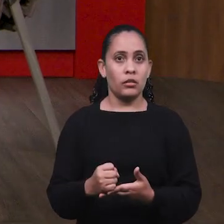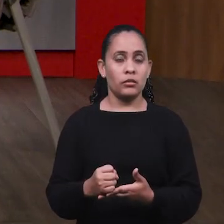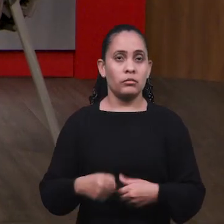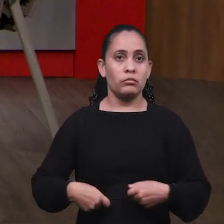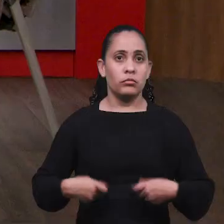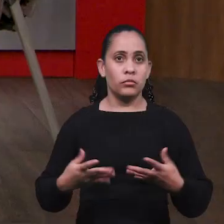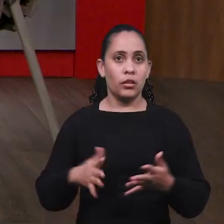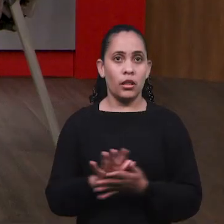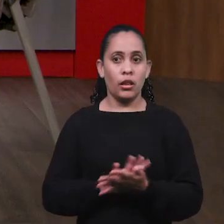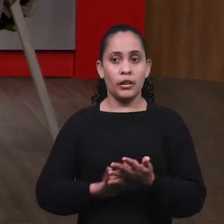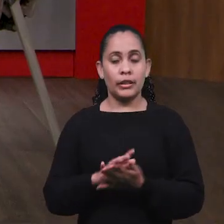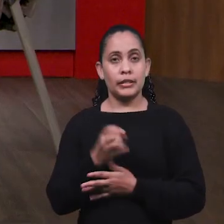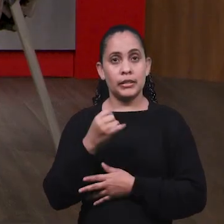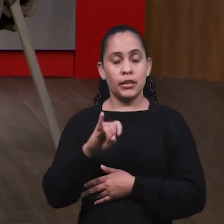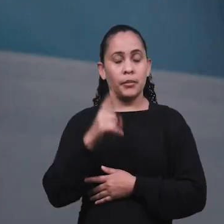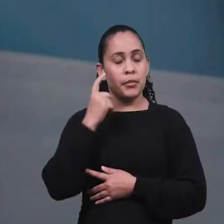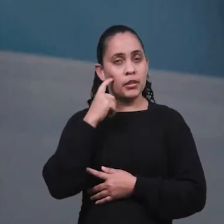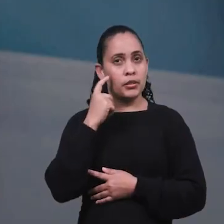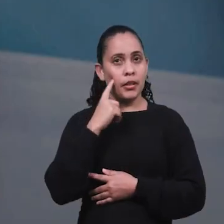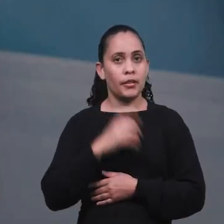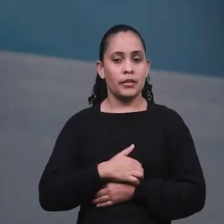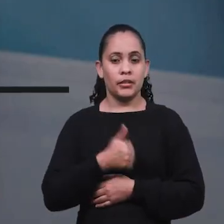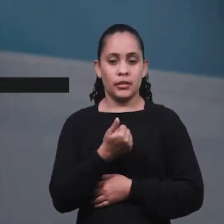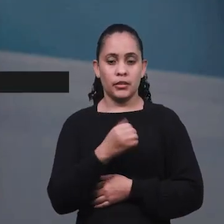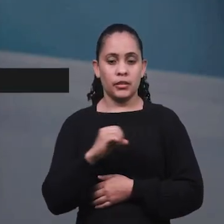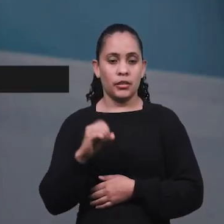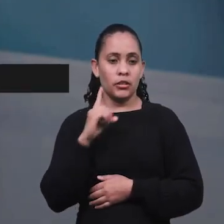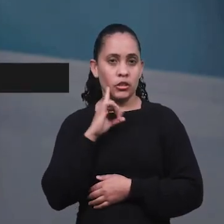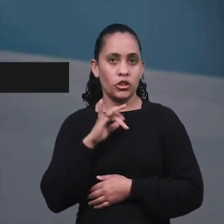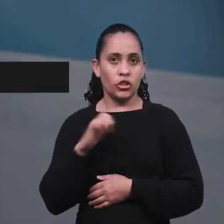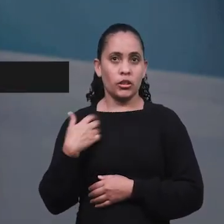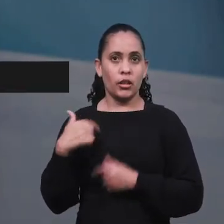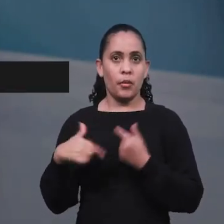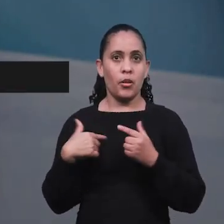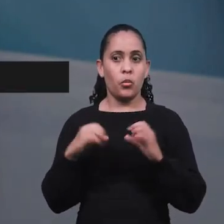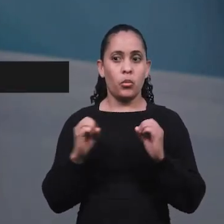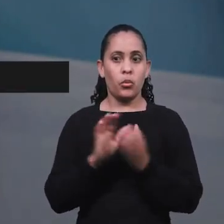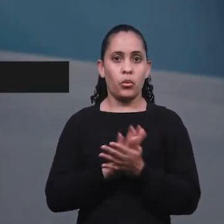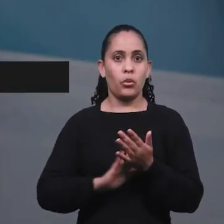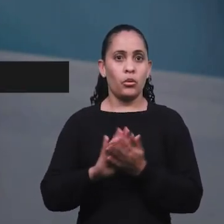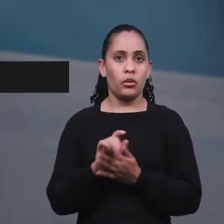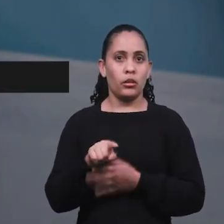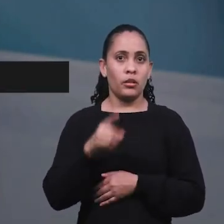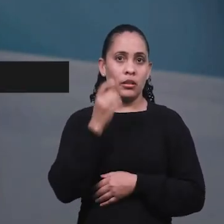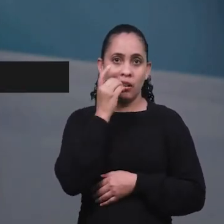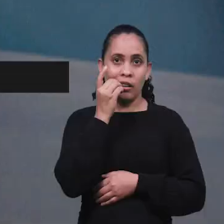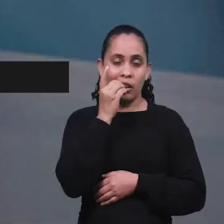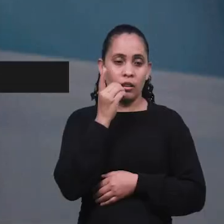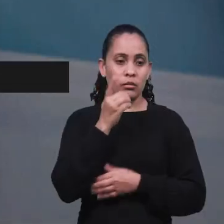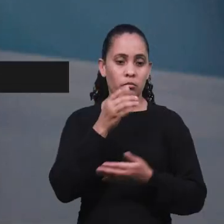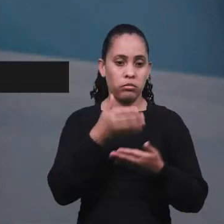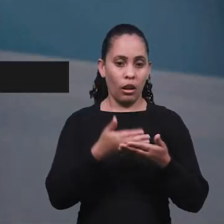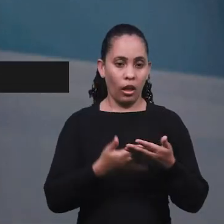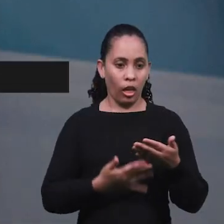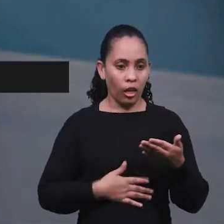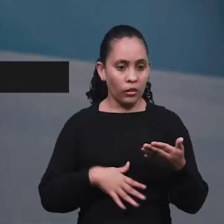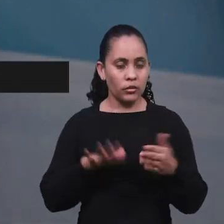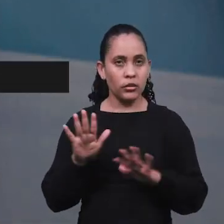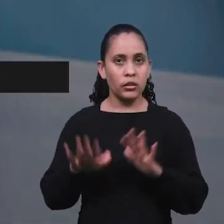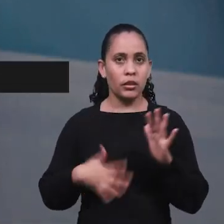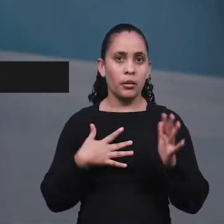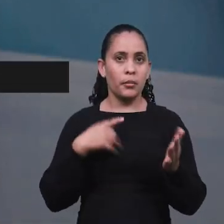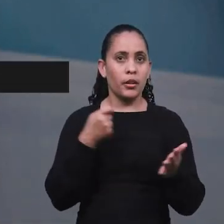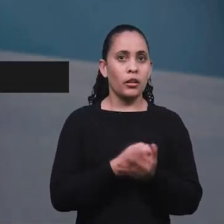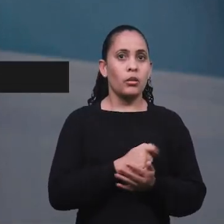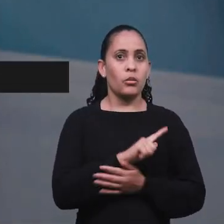não gera renda. Então pensa você ficar 60 dias sem poder trabalhar. Consultório, com a agenda lotada, você às